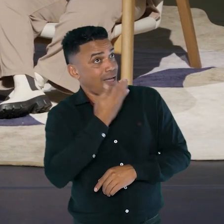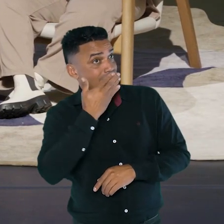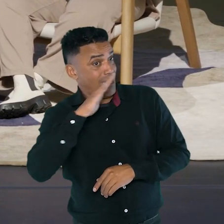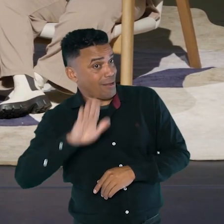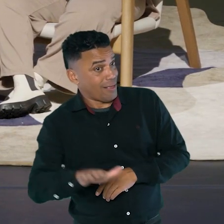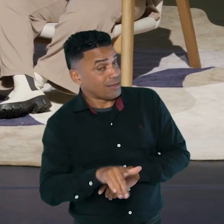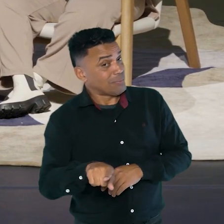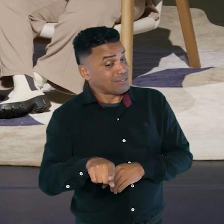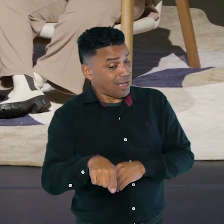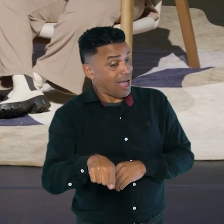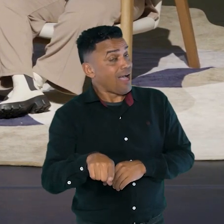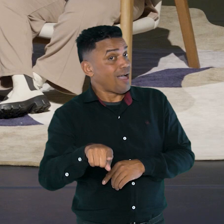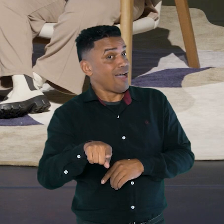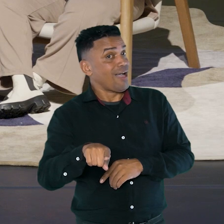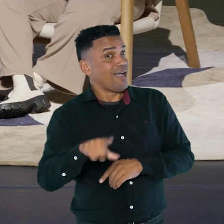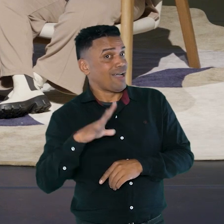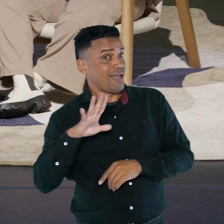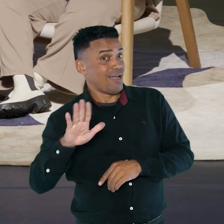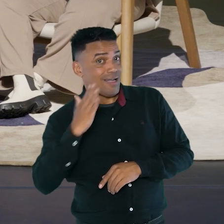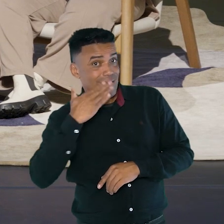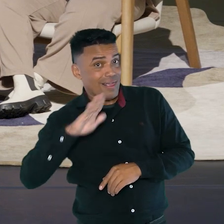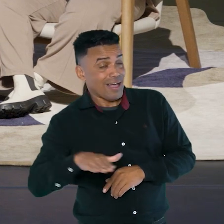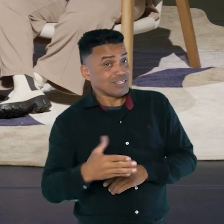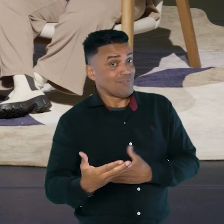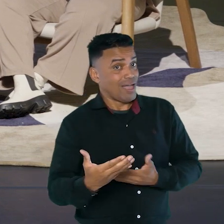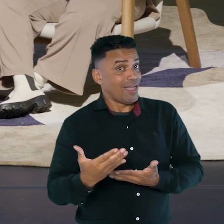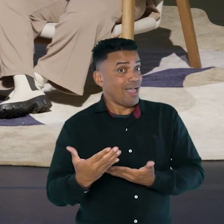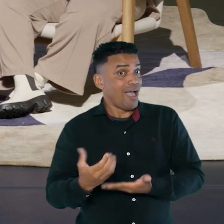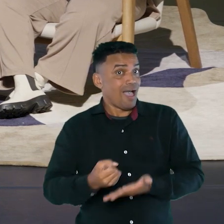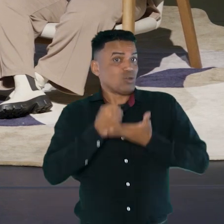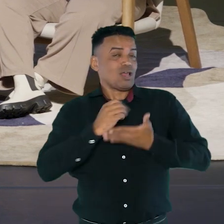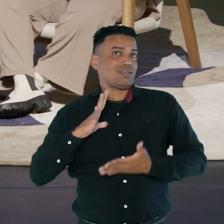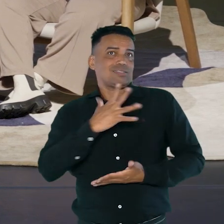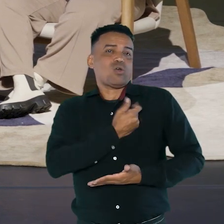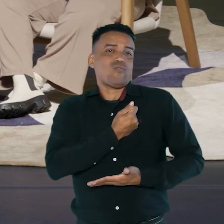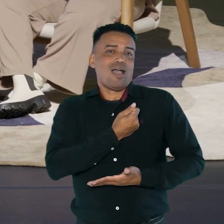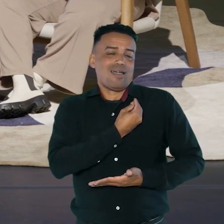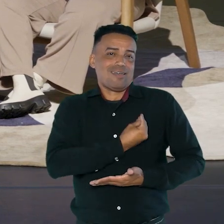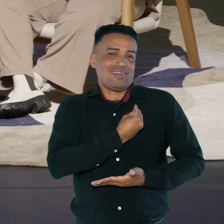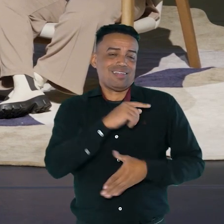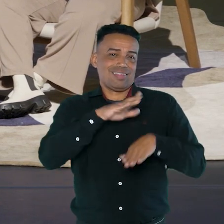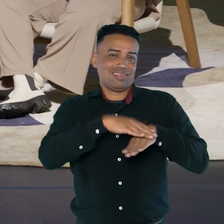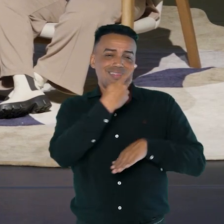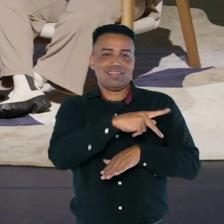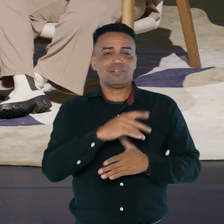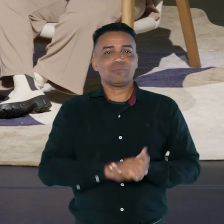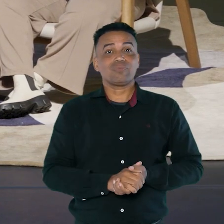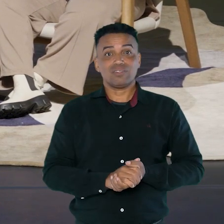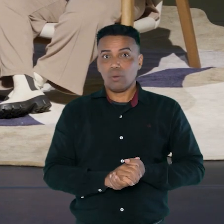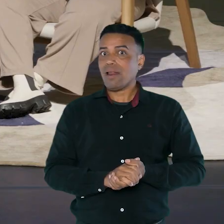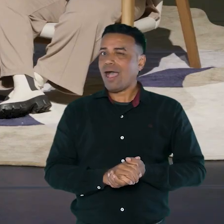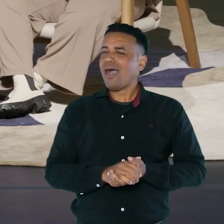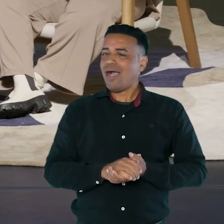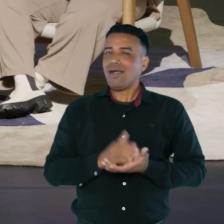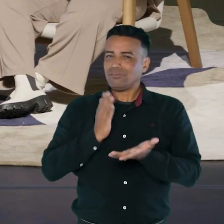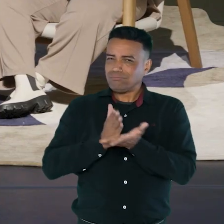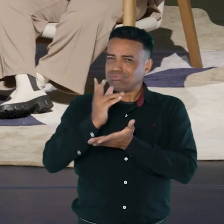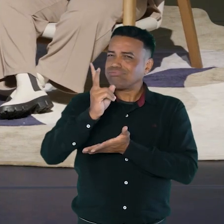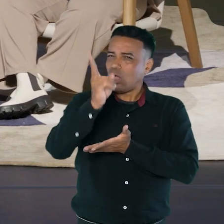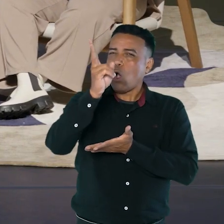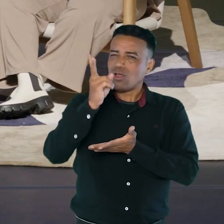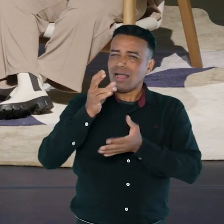salva ele. Então, aguardem um pouquinho dessa grana que vocês têm para investir certo.